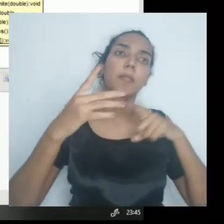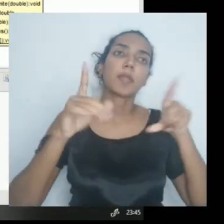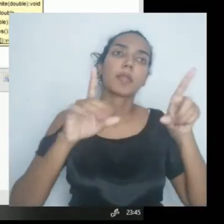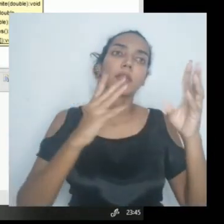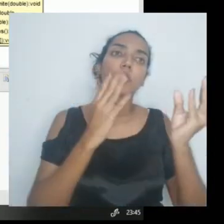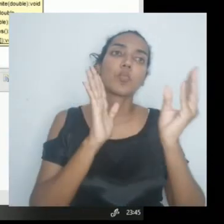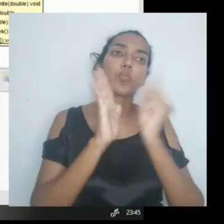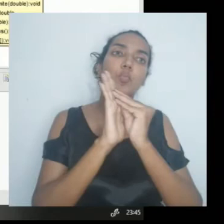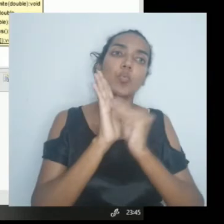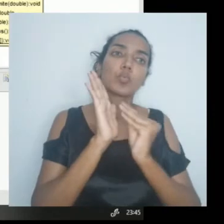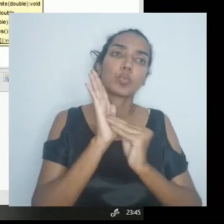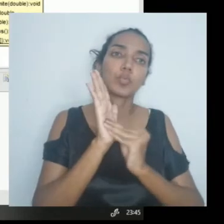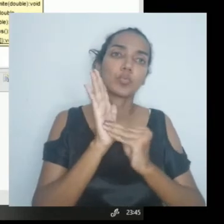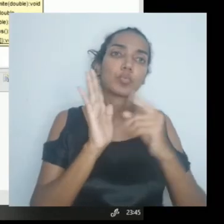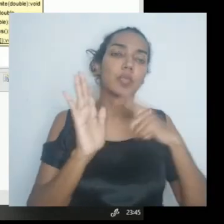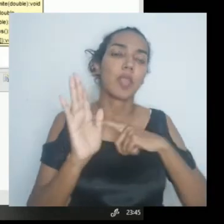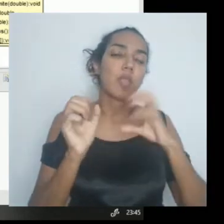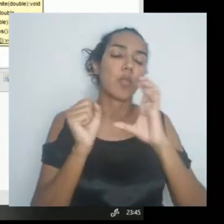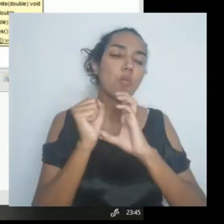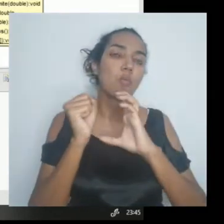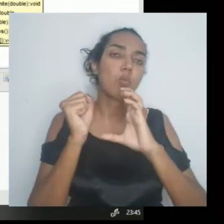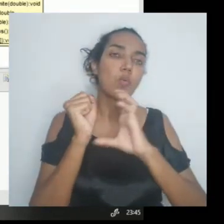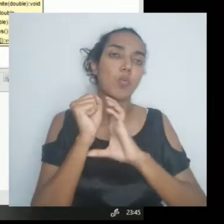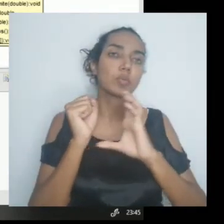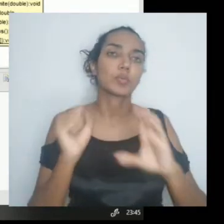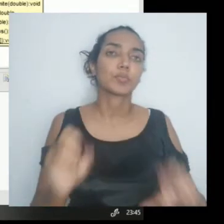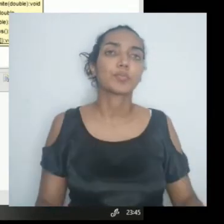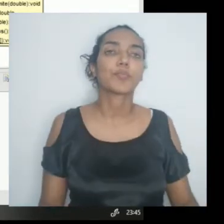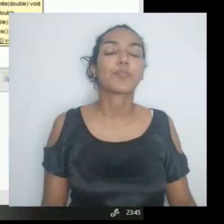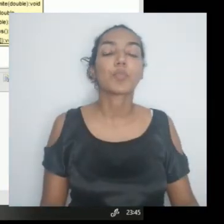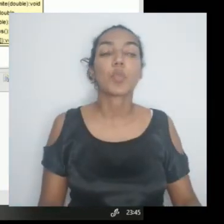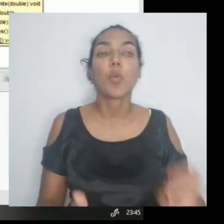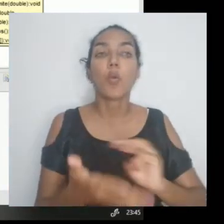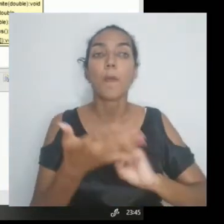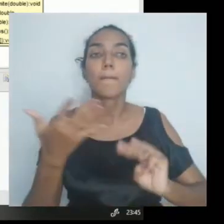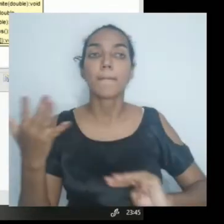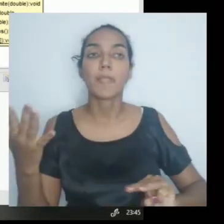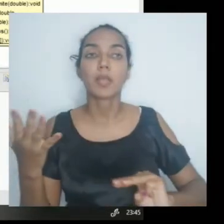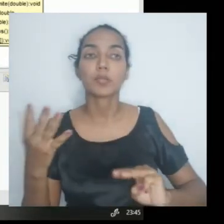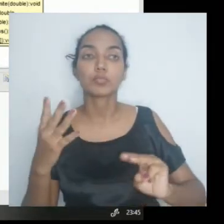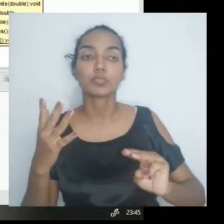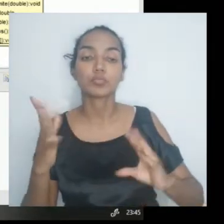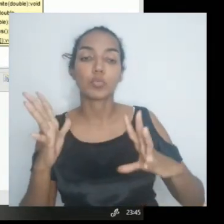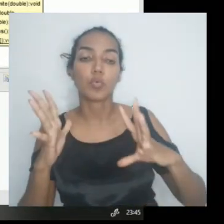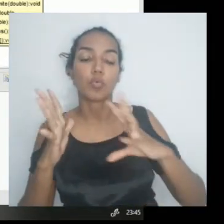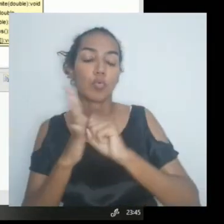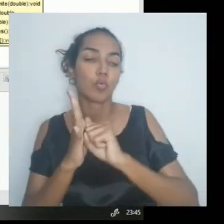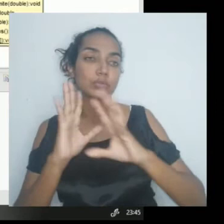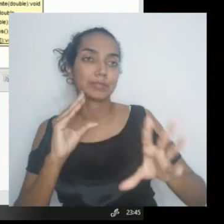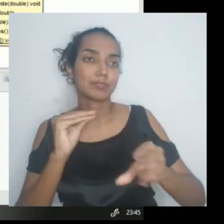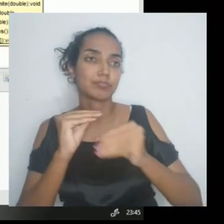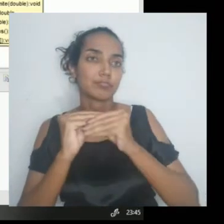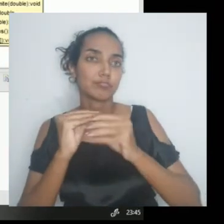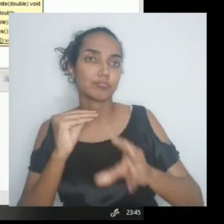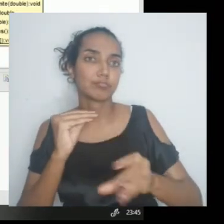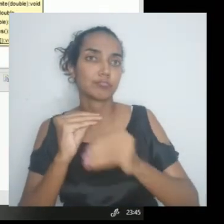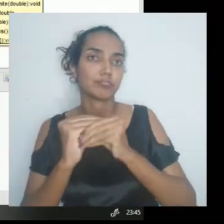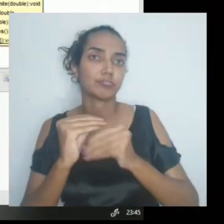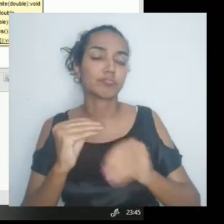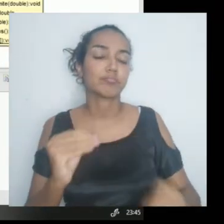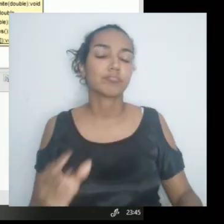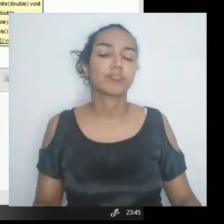método adicionar conta na minha implementação aqui somente permite adicionar uma